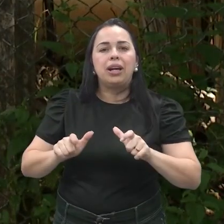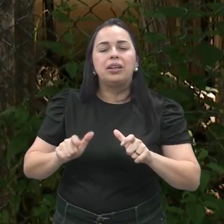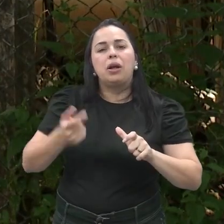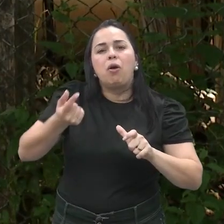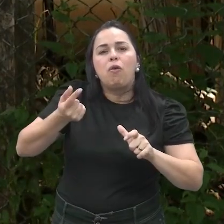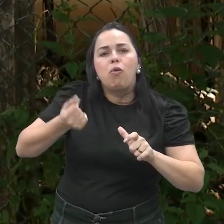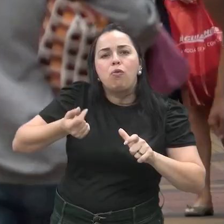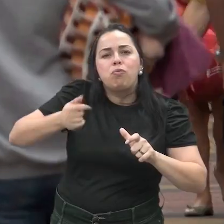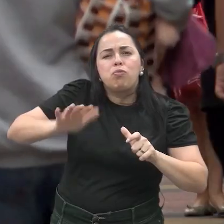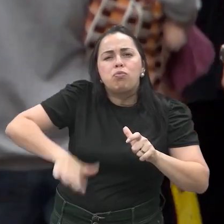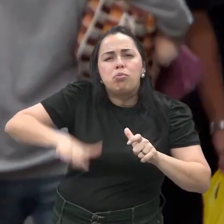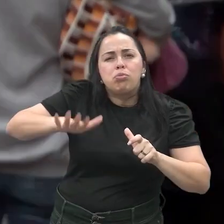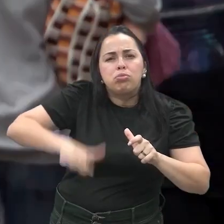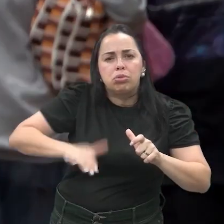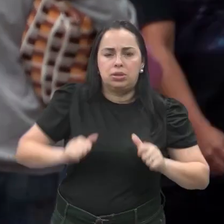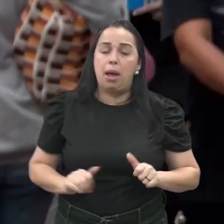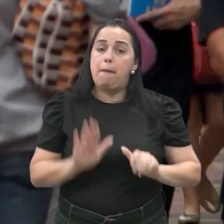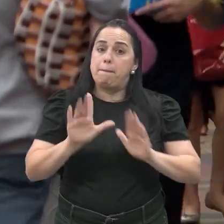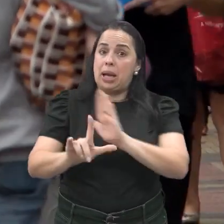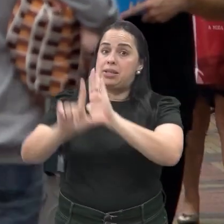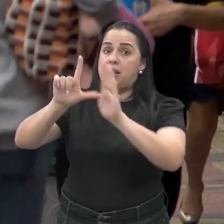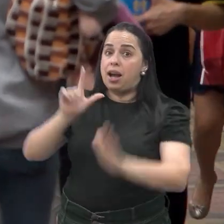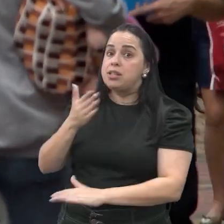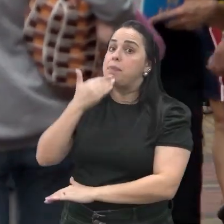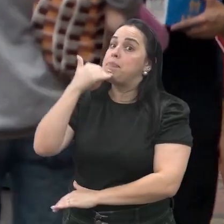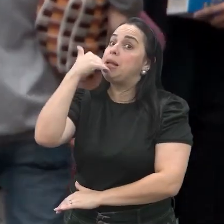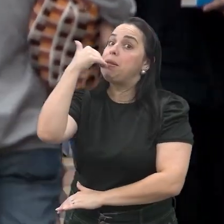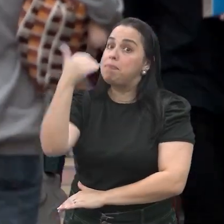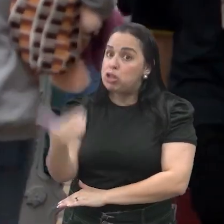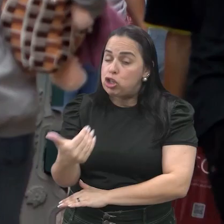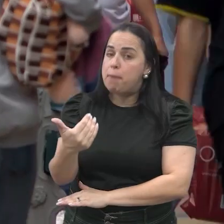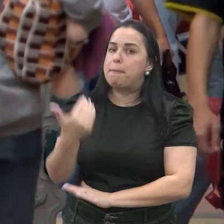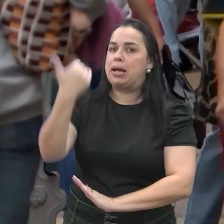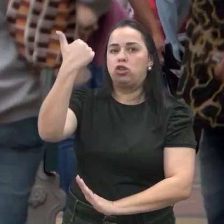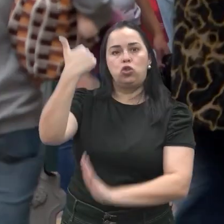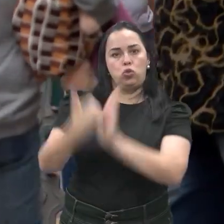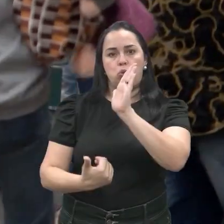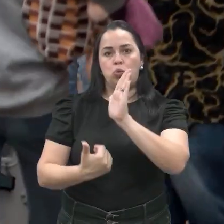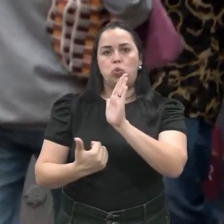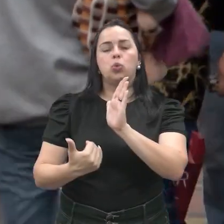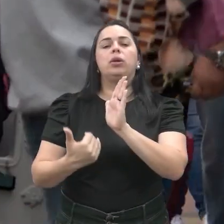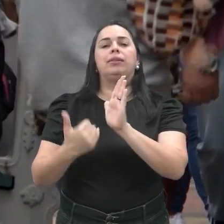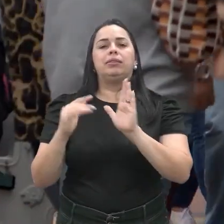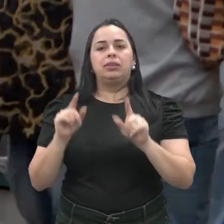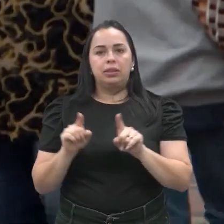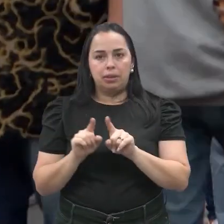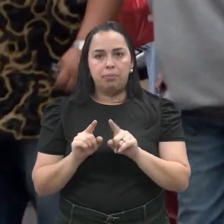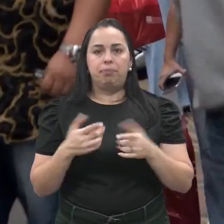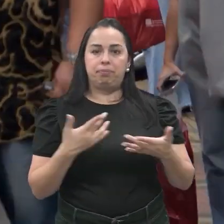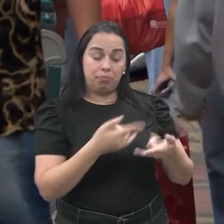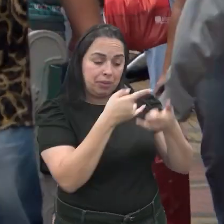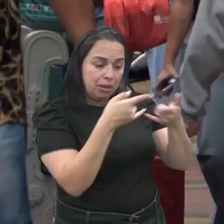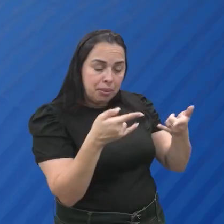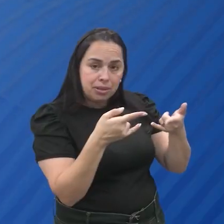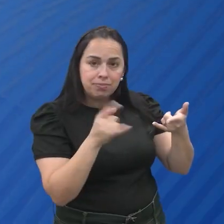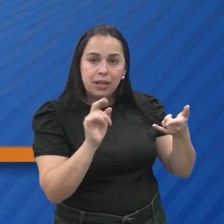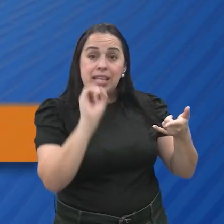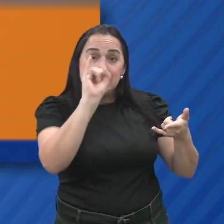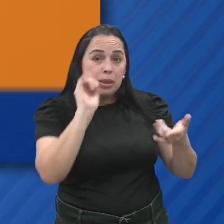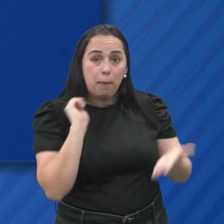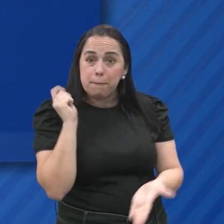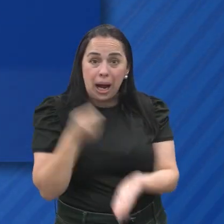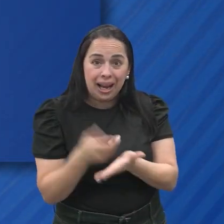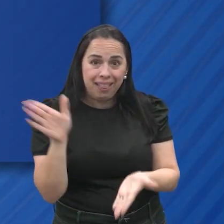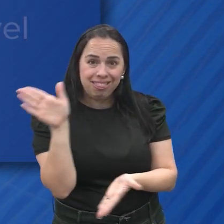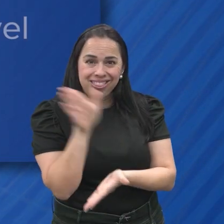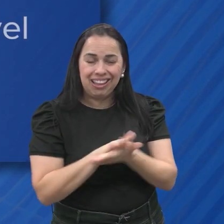baixo valor venal. O pedido deve ser feito até o vencimento da primeira parcela, depois do recebimento do carnê. O não pagamento